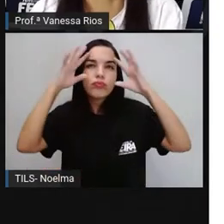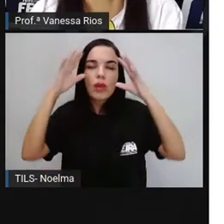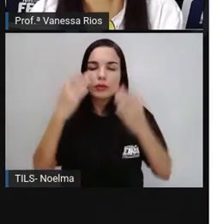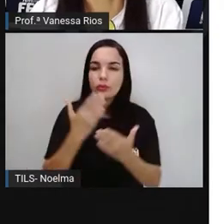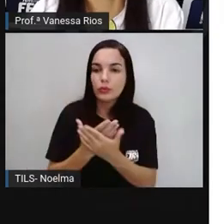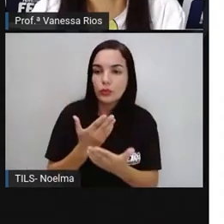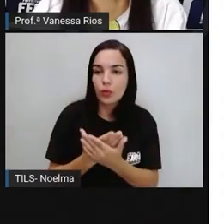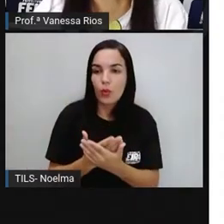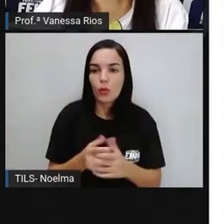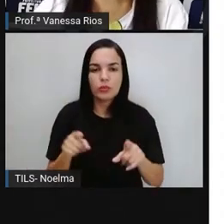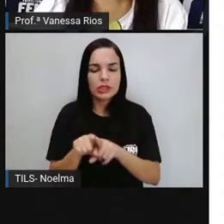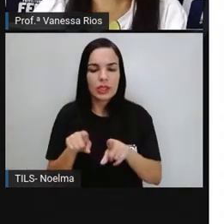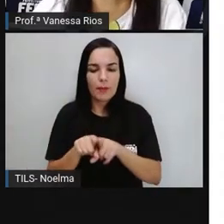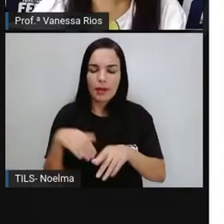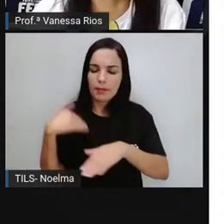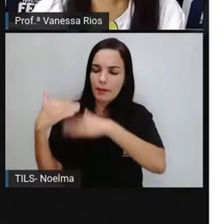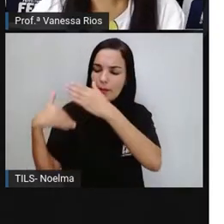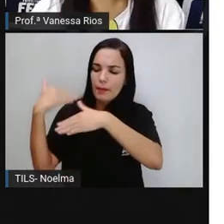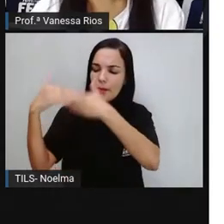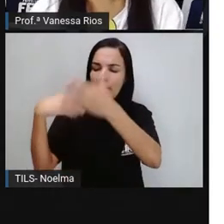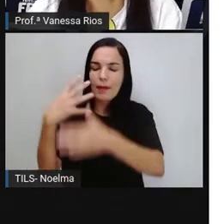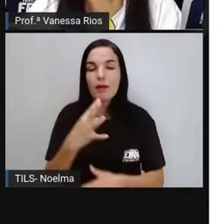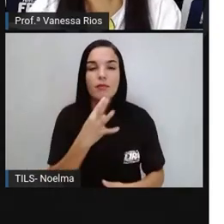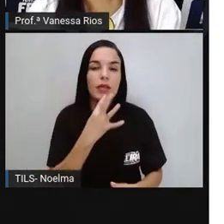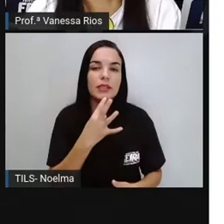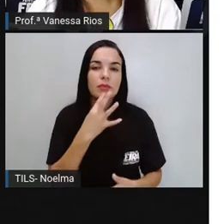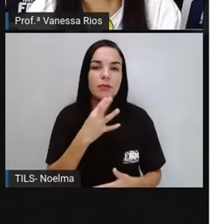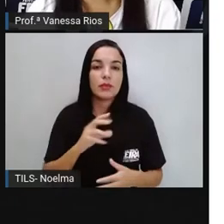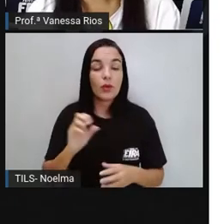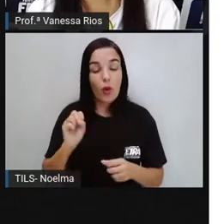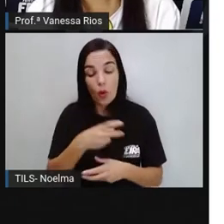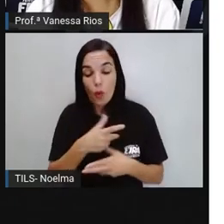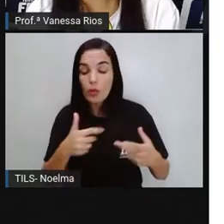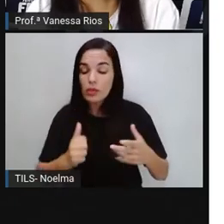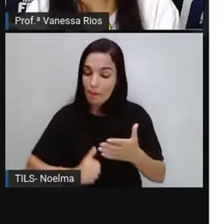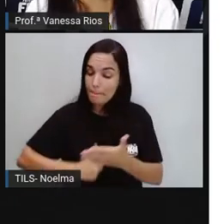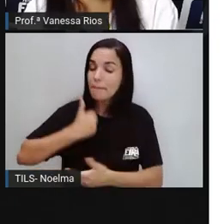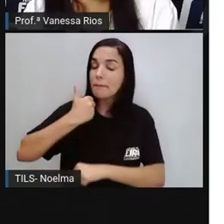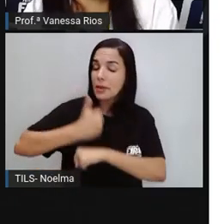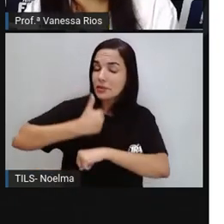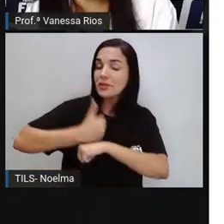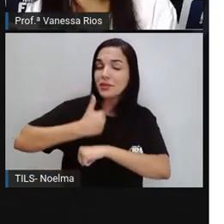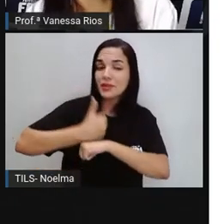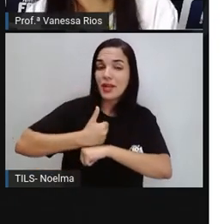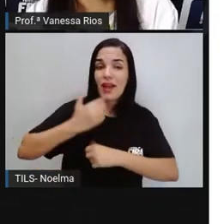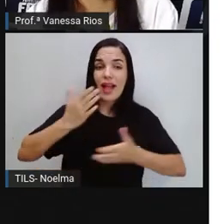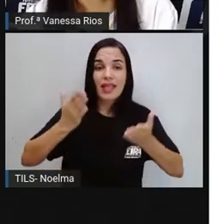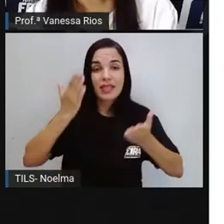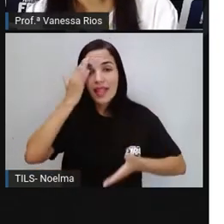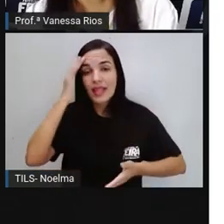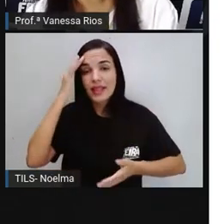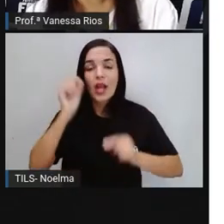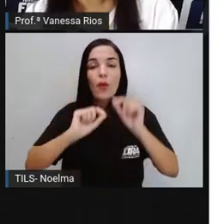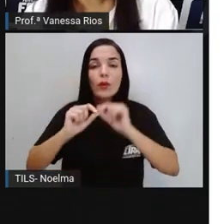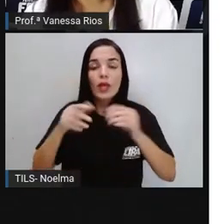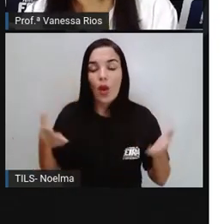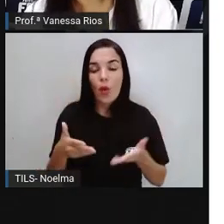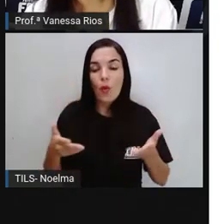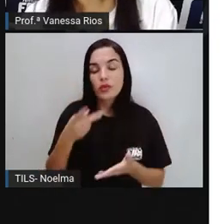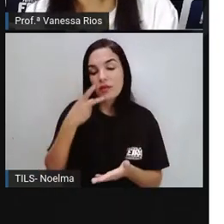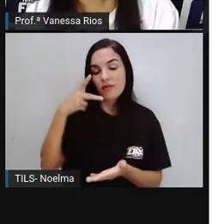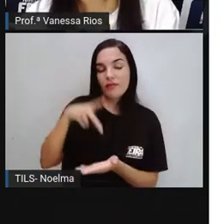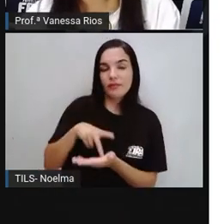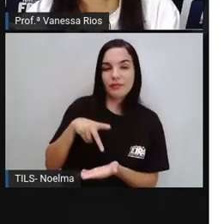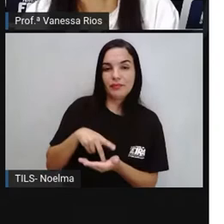estudos, dessa produção de conhecimento, algo positivo para entendermos a realidade atual. Então, a